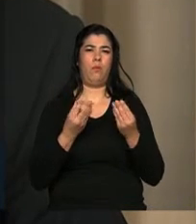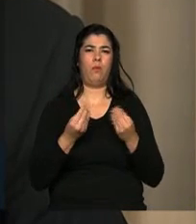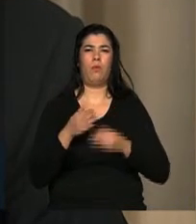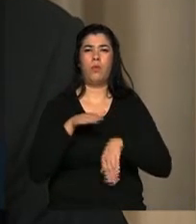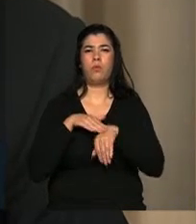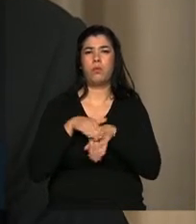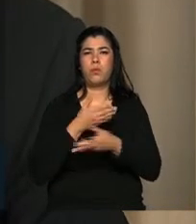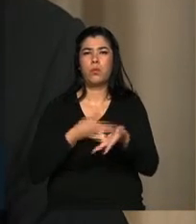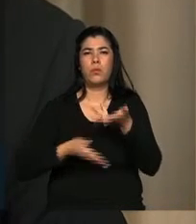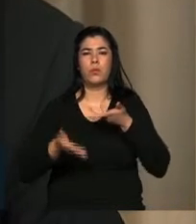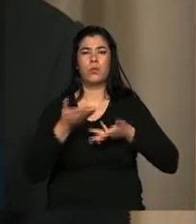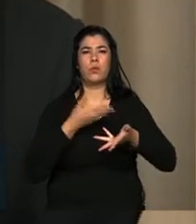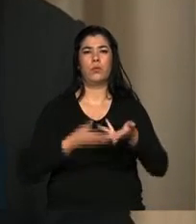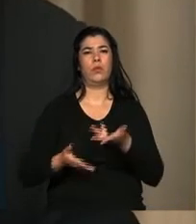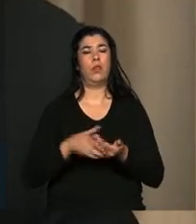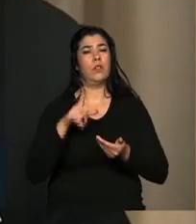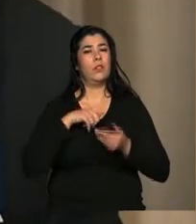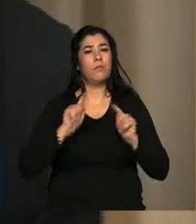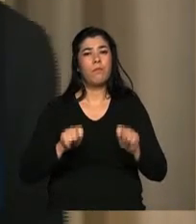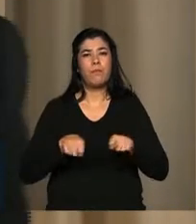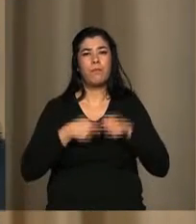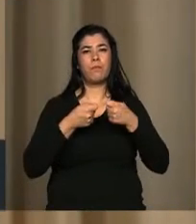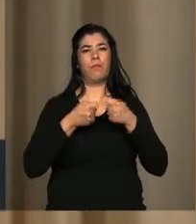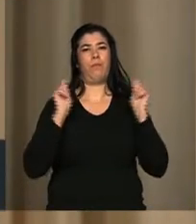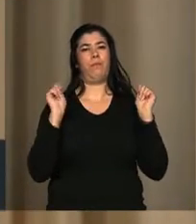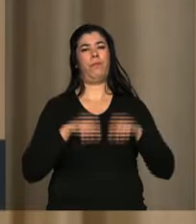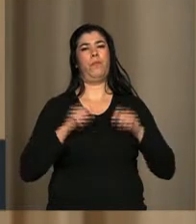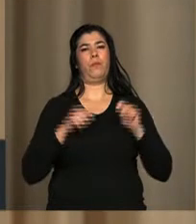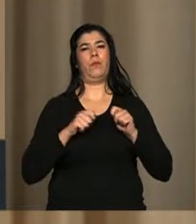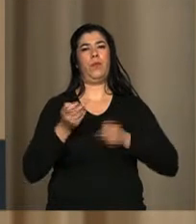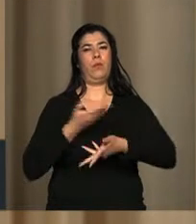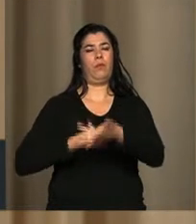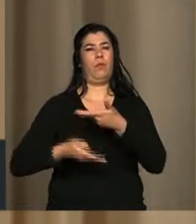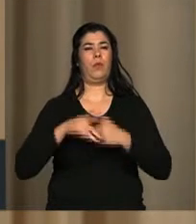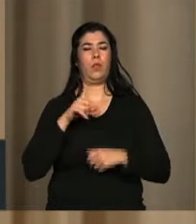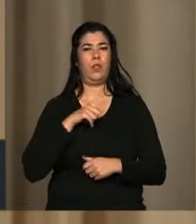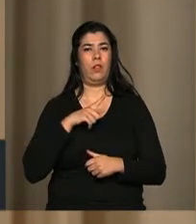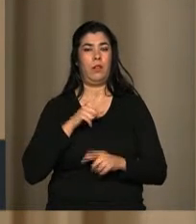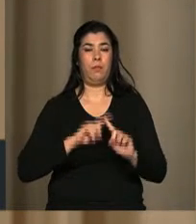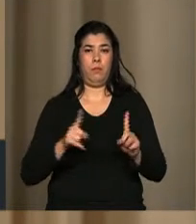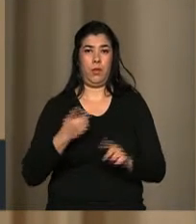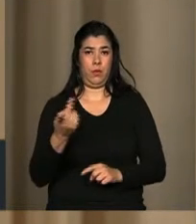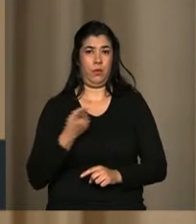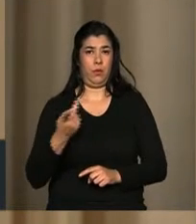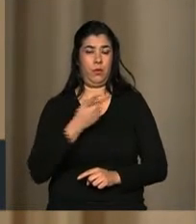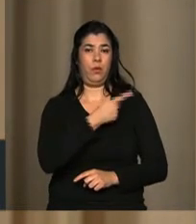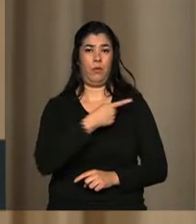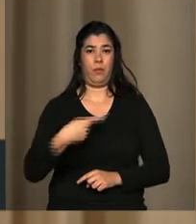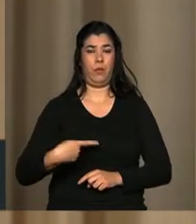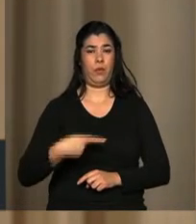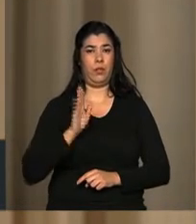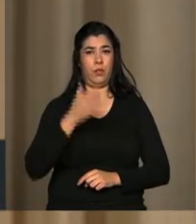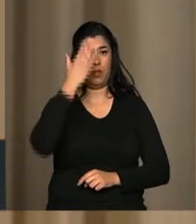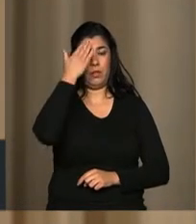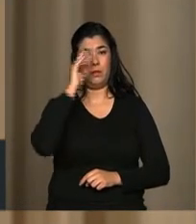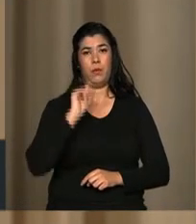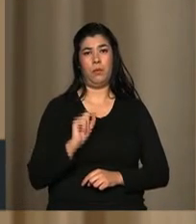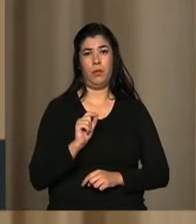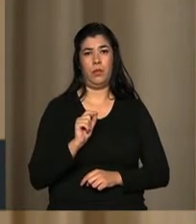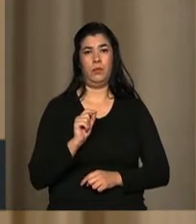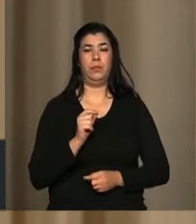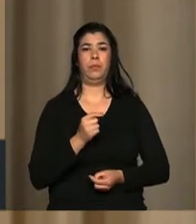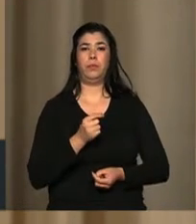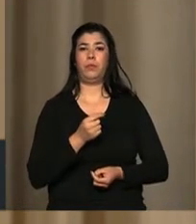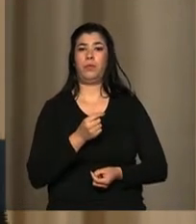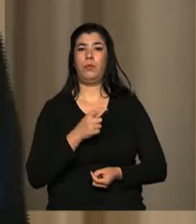o enorme potencial que tem essa relação. Mas a presidente e eu sabemos que parte tem a ver